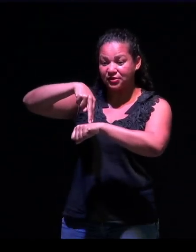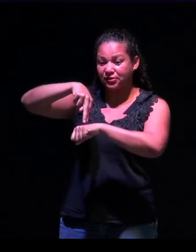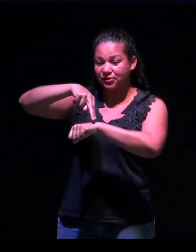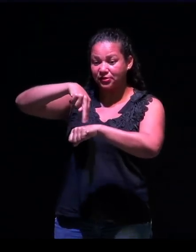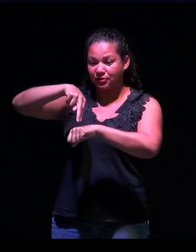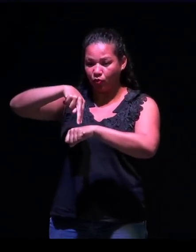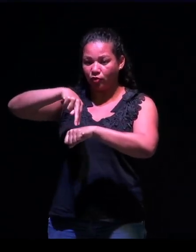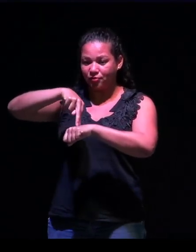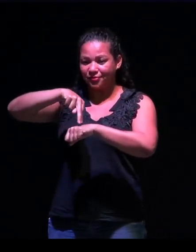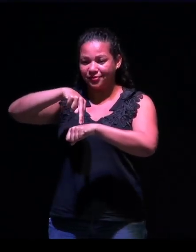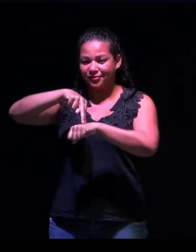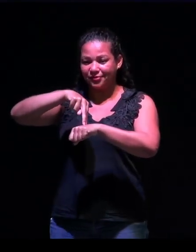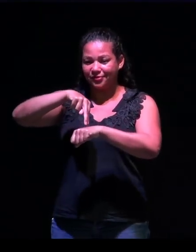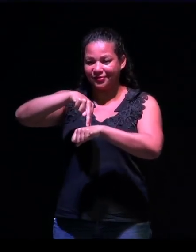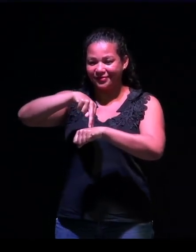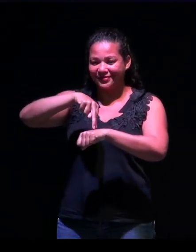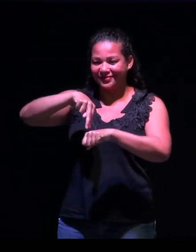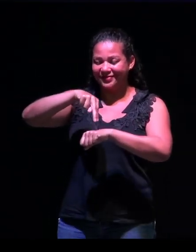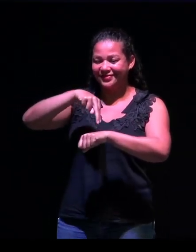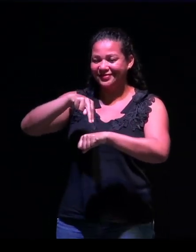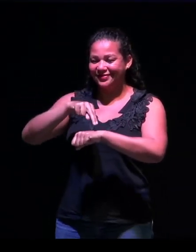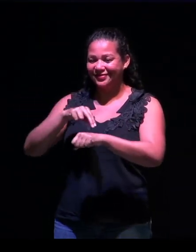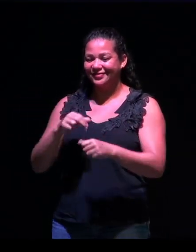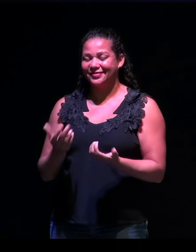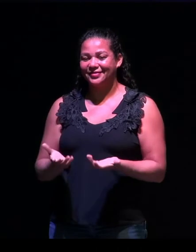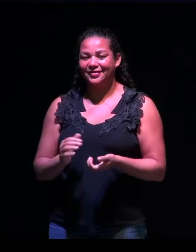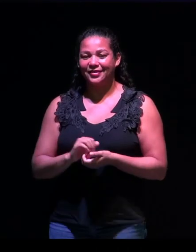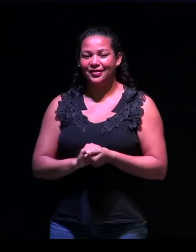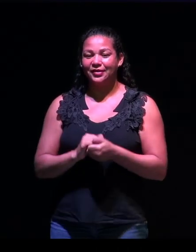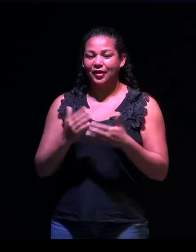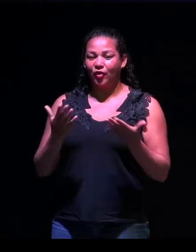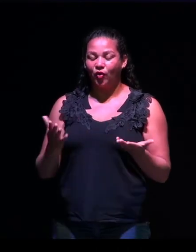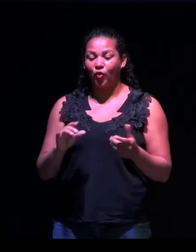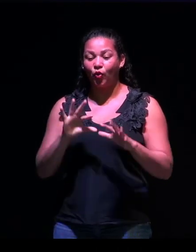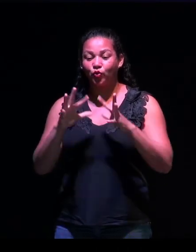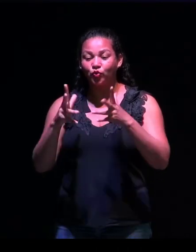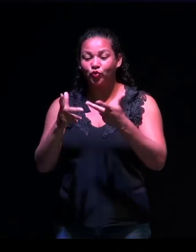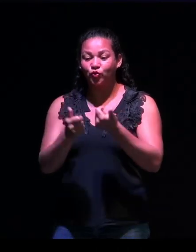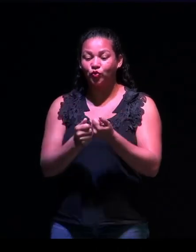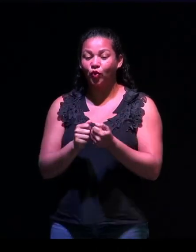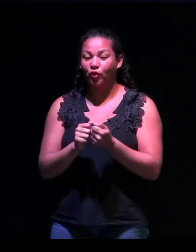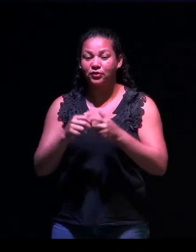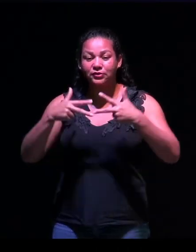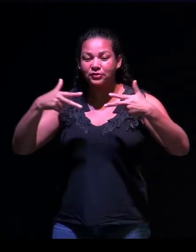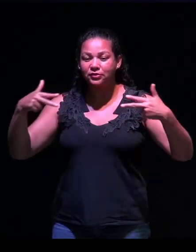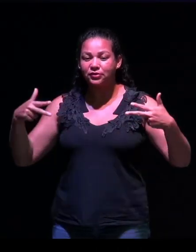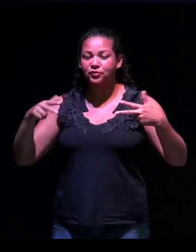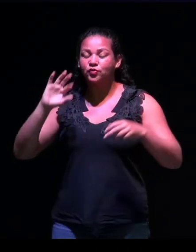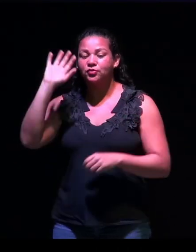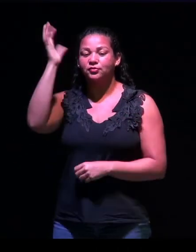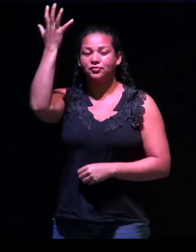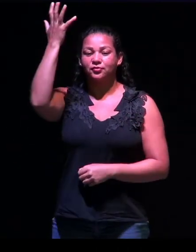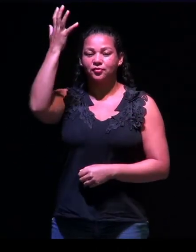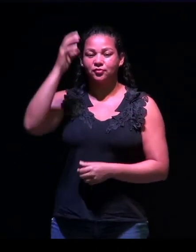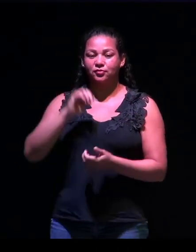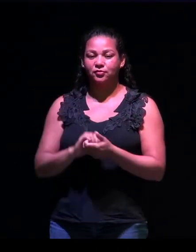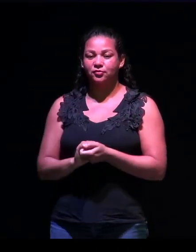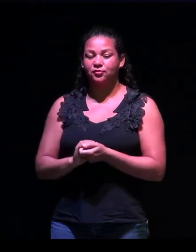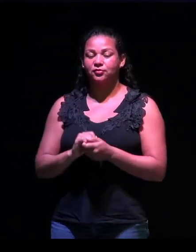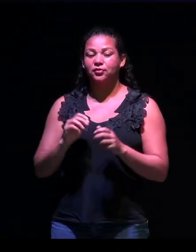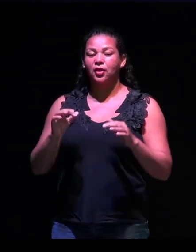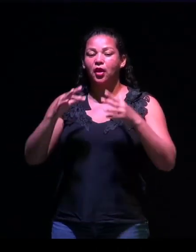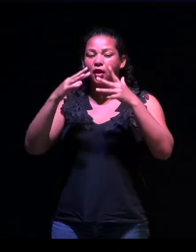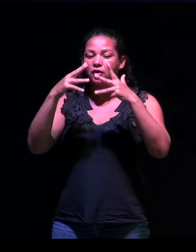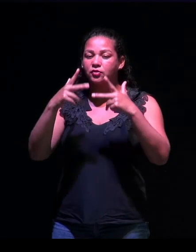paz. Mas Jesus disse, olha, quando todas essas coisas acontecerem, eu quero dizer uma coisa,